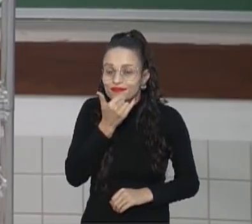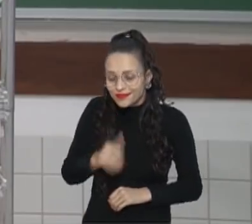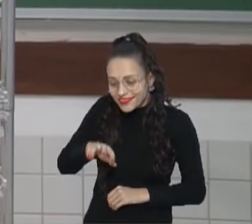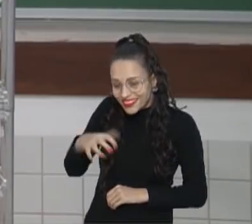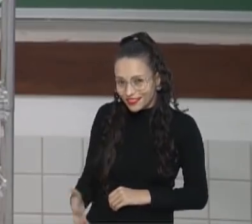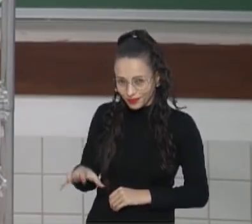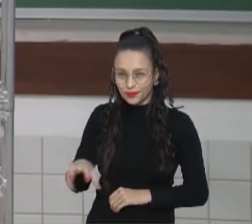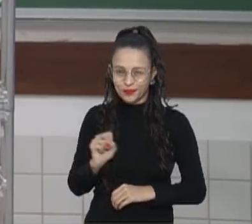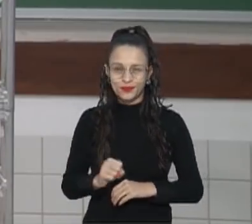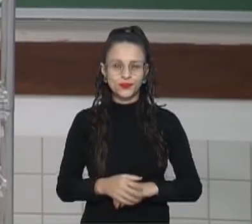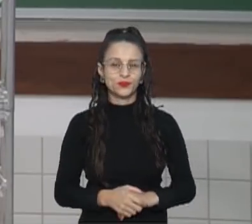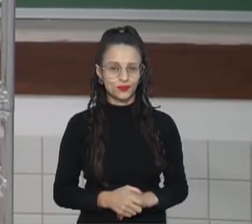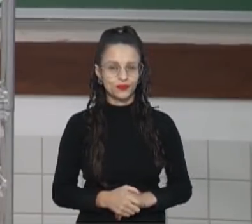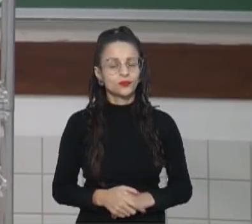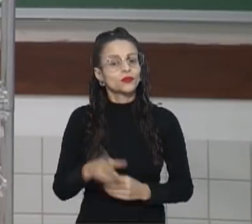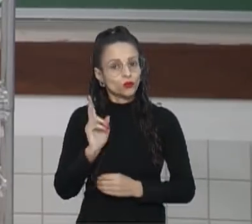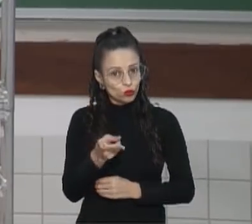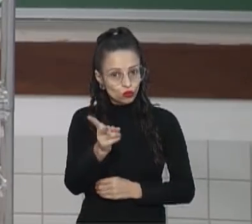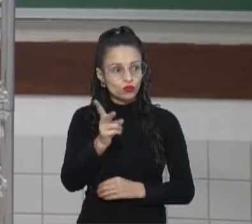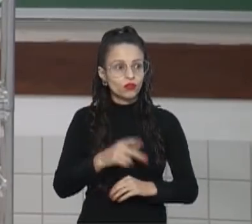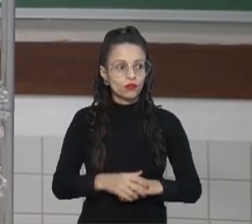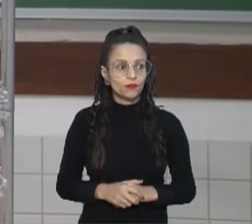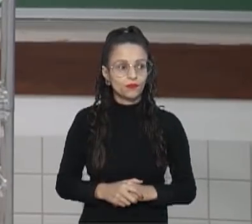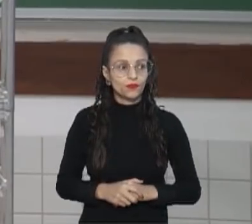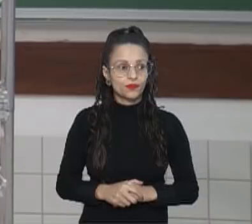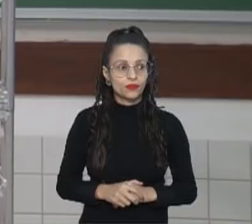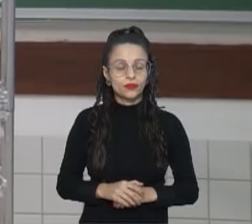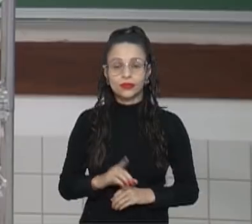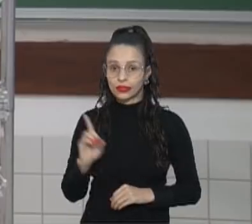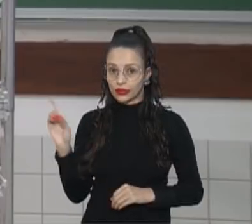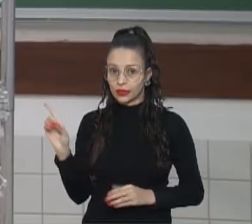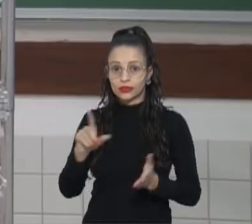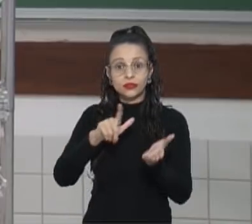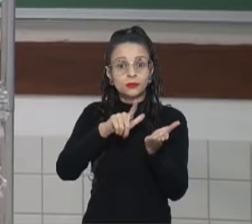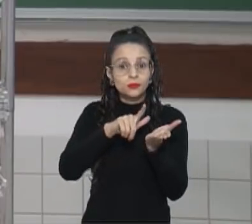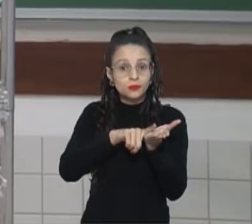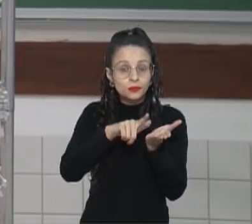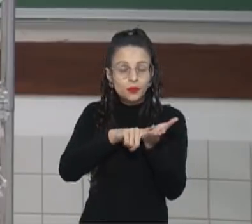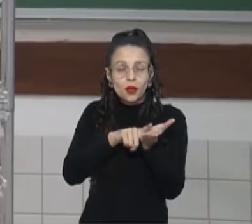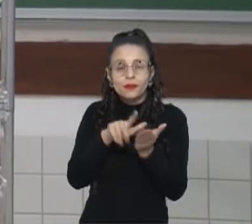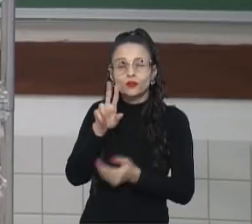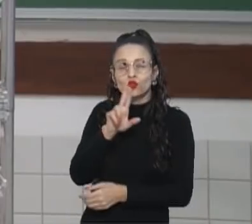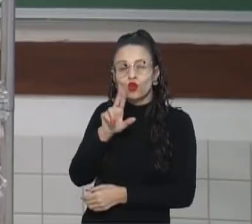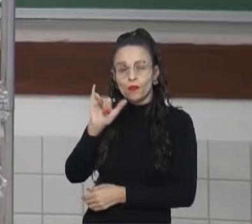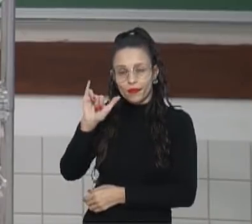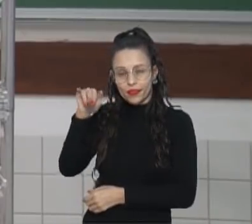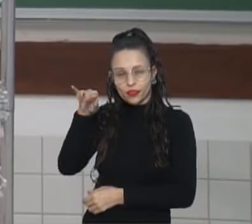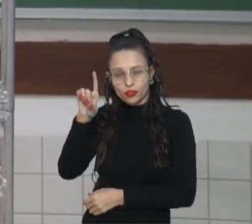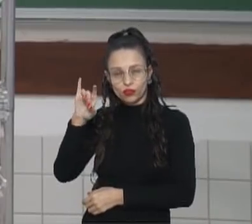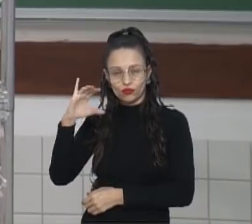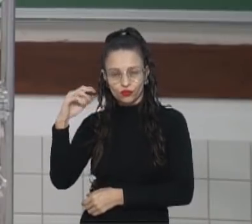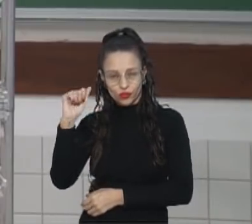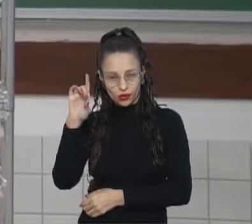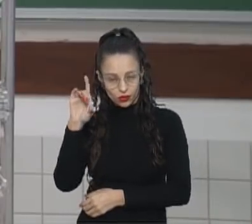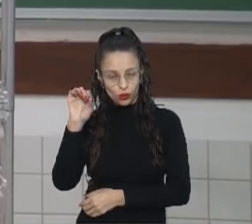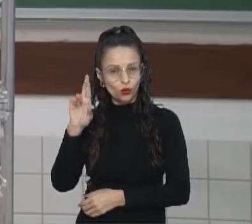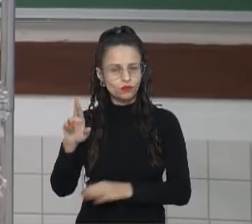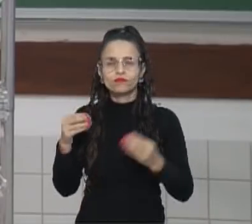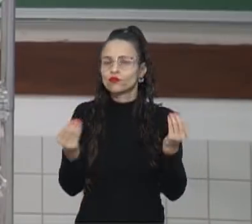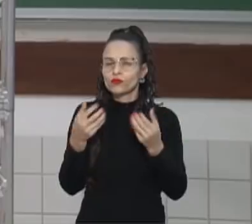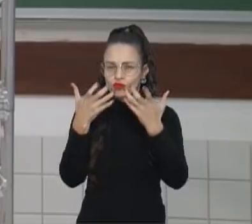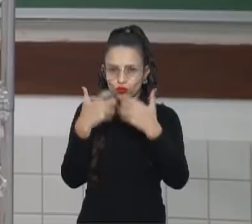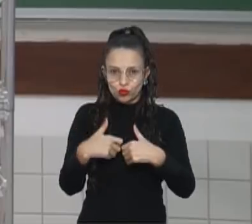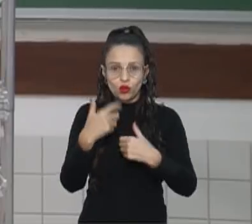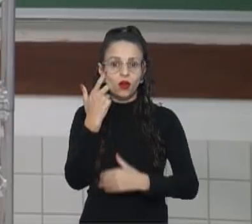aqui. Continuando, gente, esse aqui é o papel indicador. Como é que funciona o papel indicador? Eu vou colocar ele